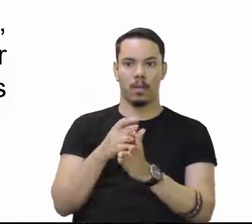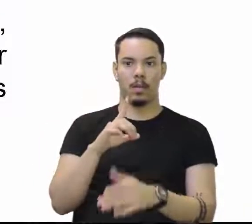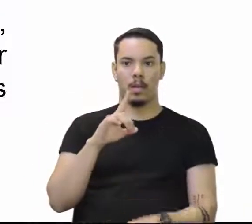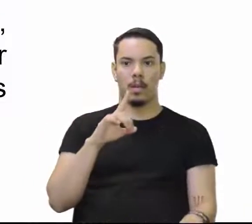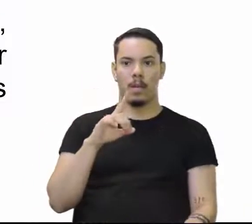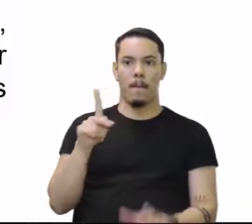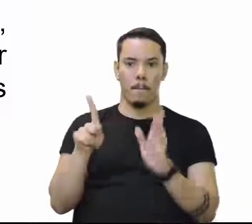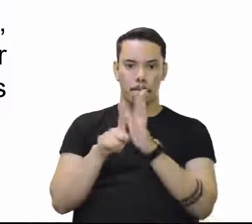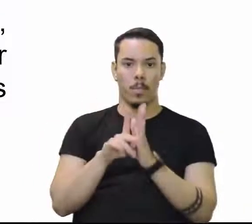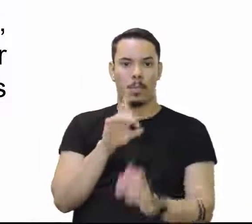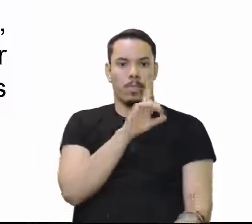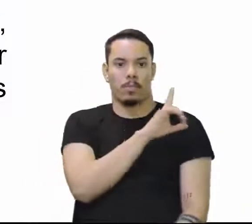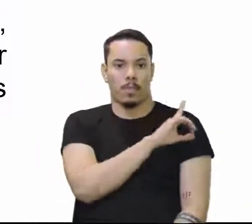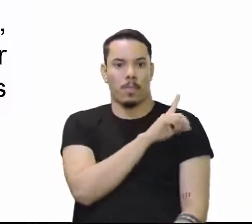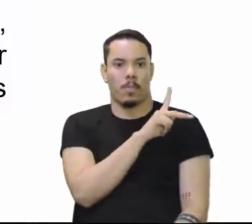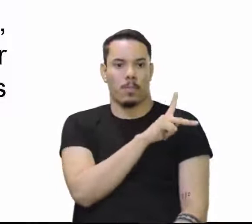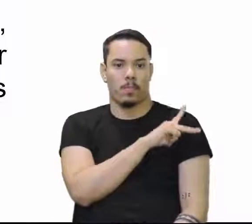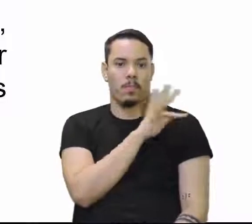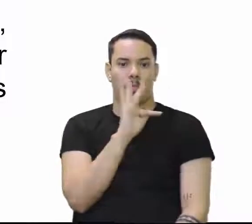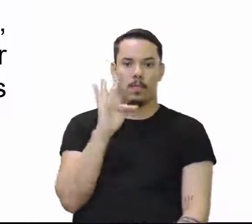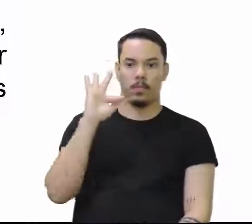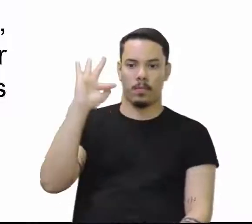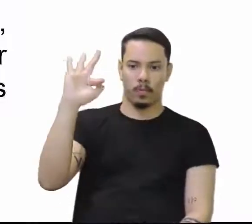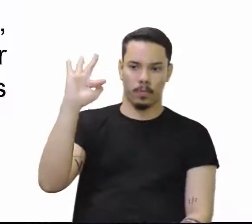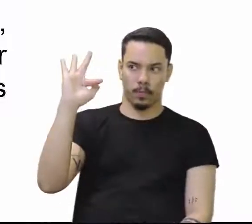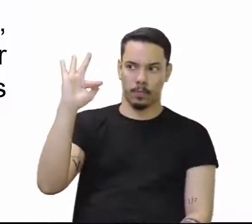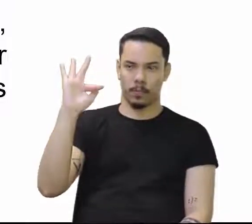federal. Em 46.